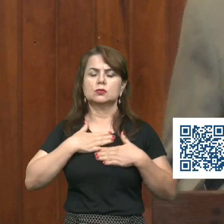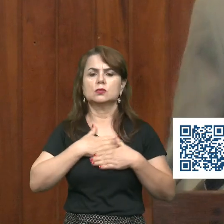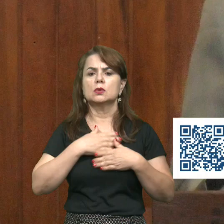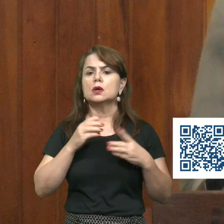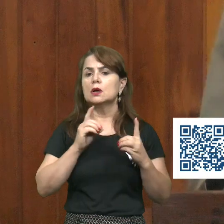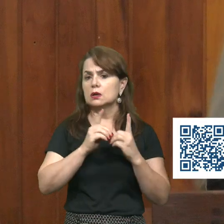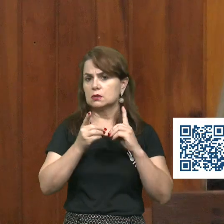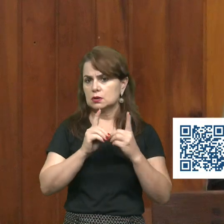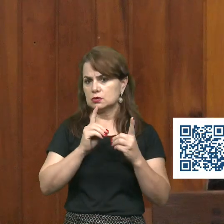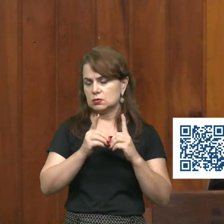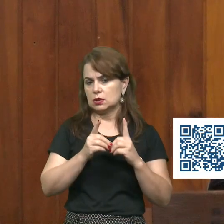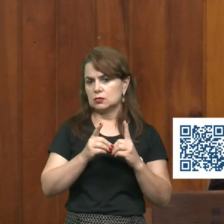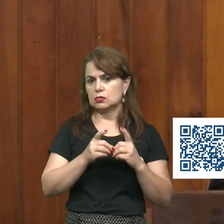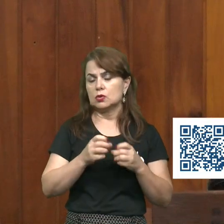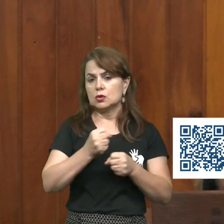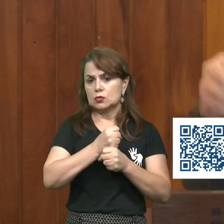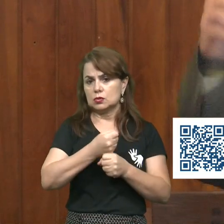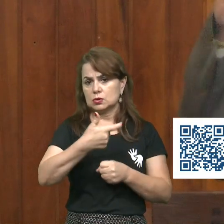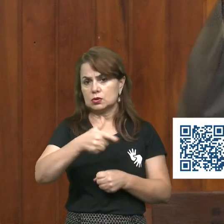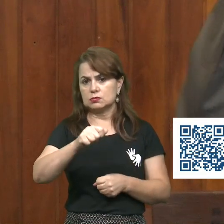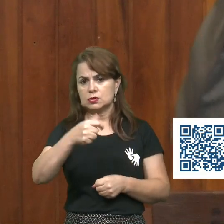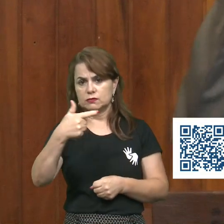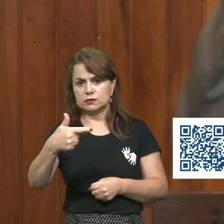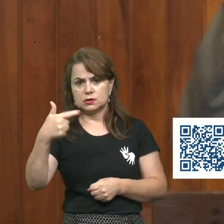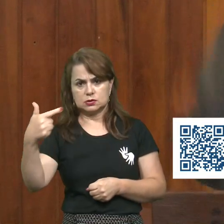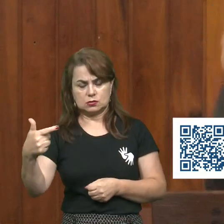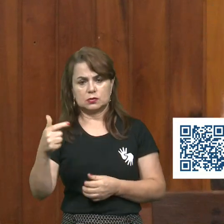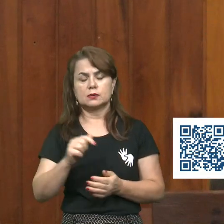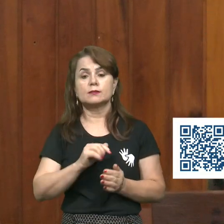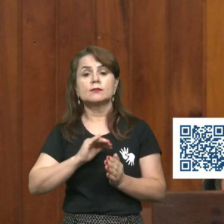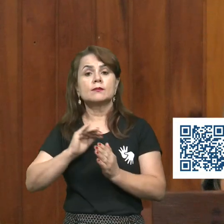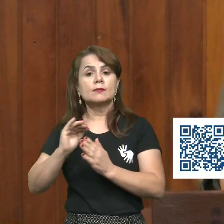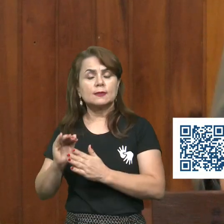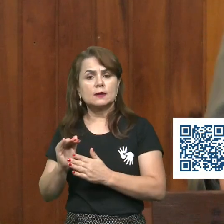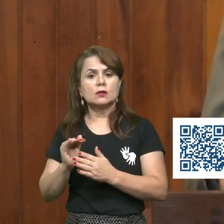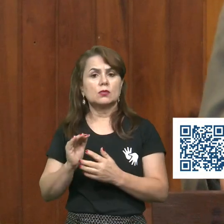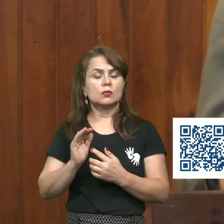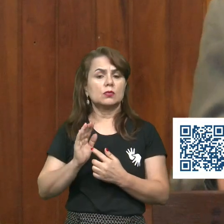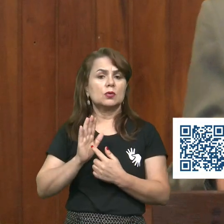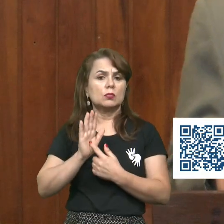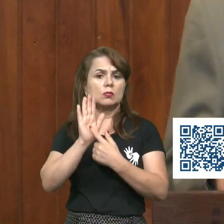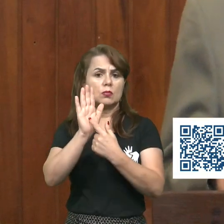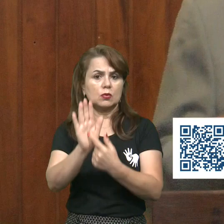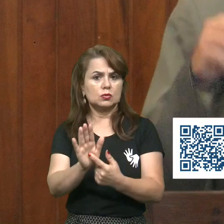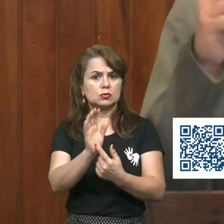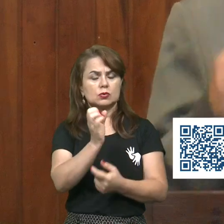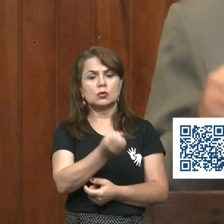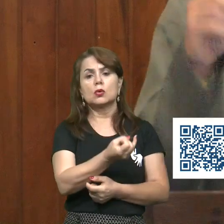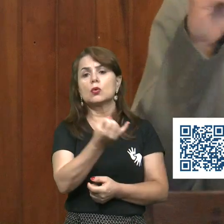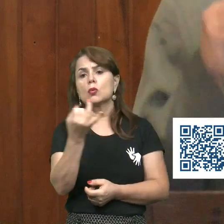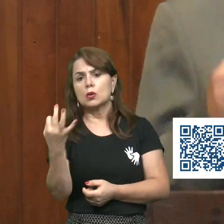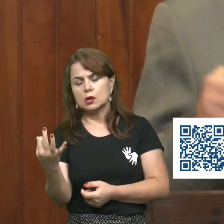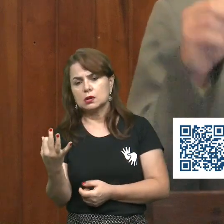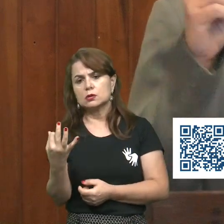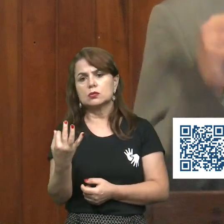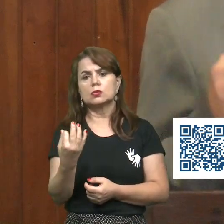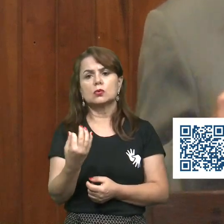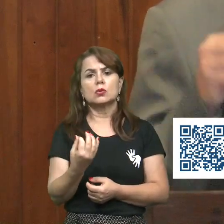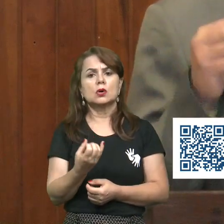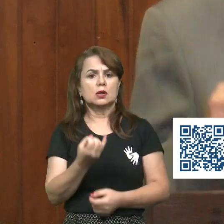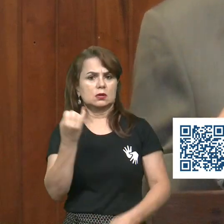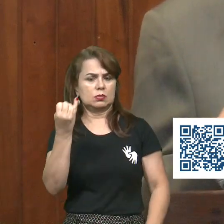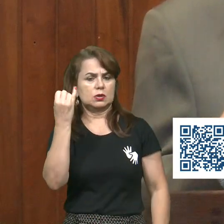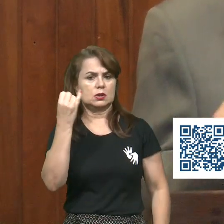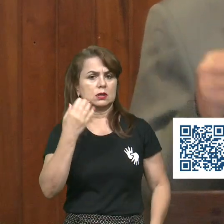91% em 2022. Esse é um indicador utilizado para mensurar o quão satisfeitos os